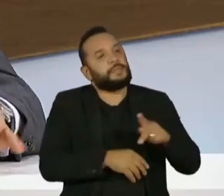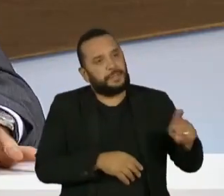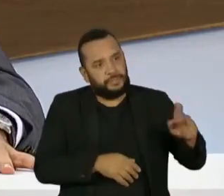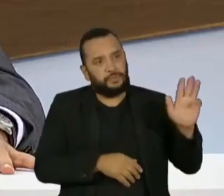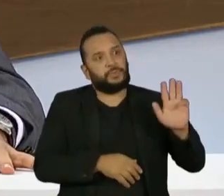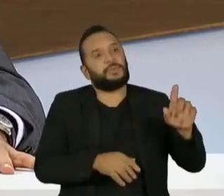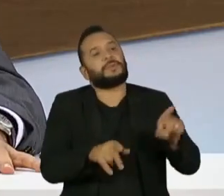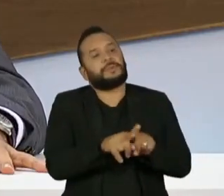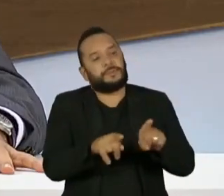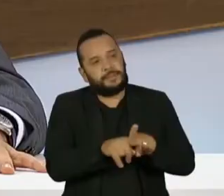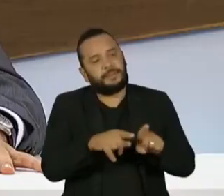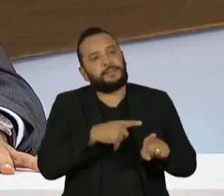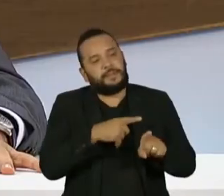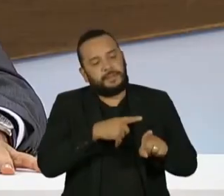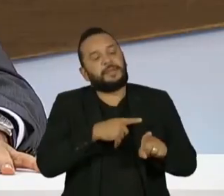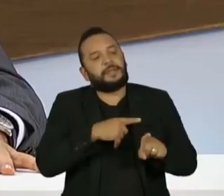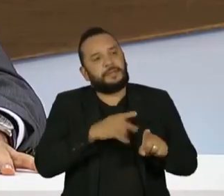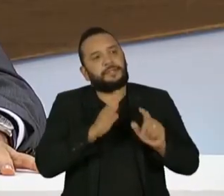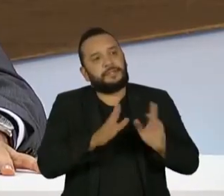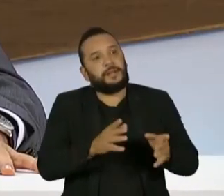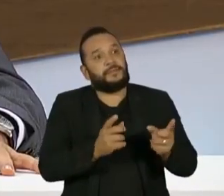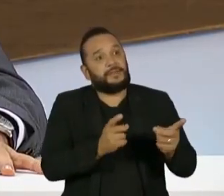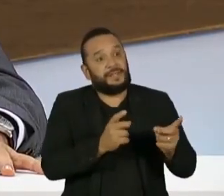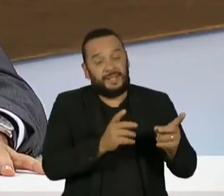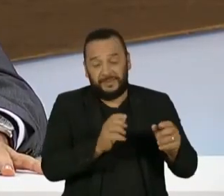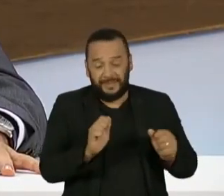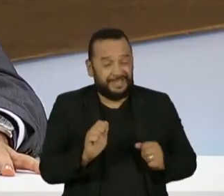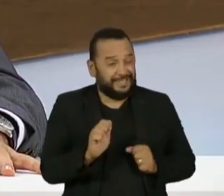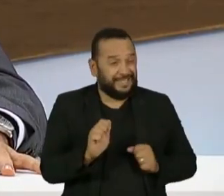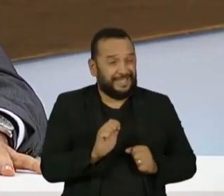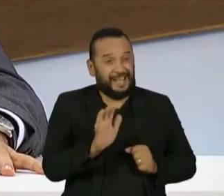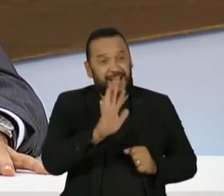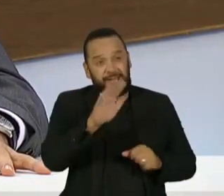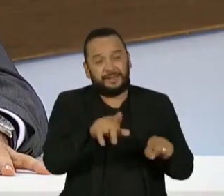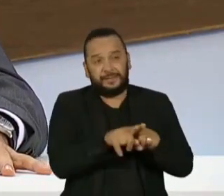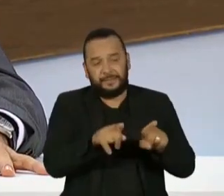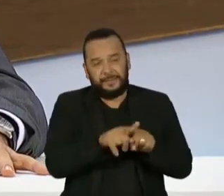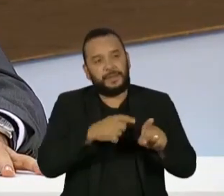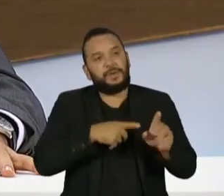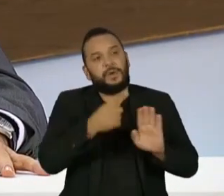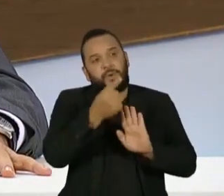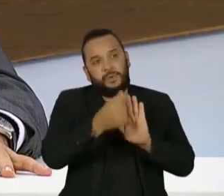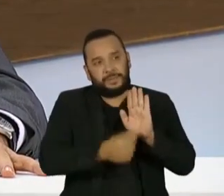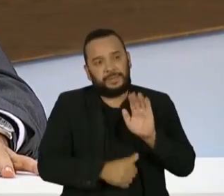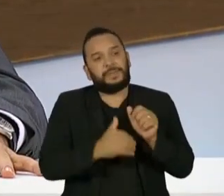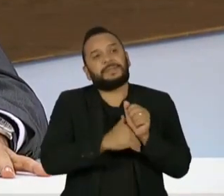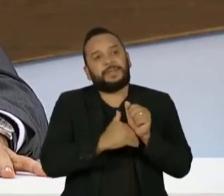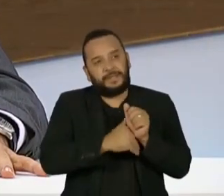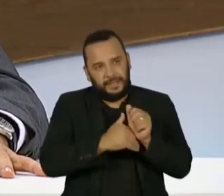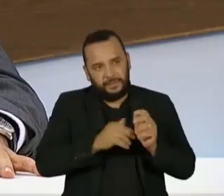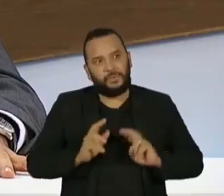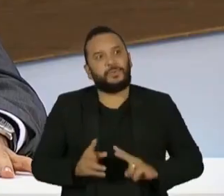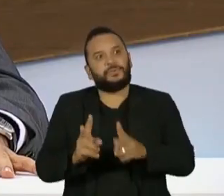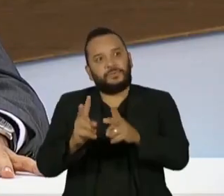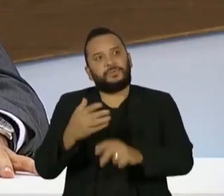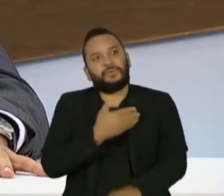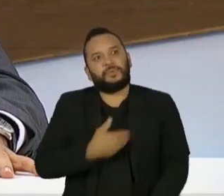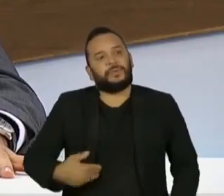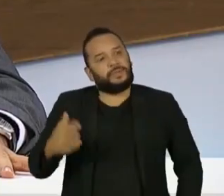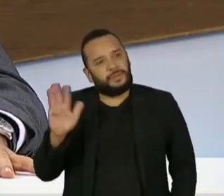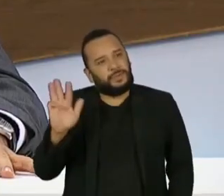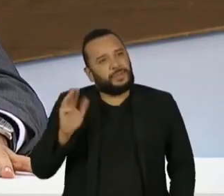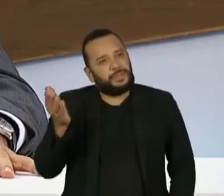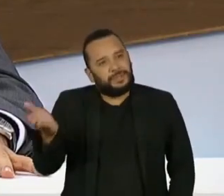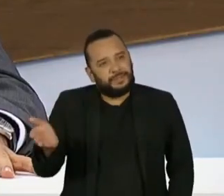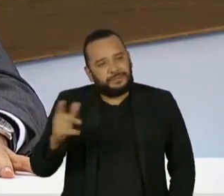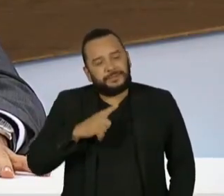de sobrepreço, muitas vezes nesse mecanismo que a Vera apontou como orçamento secreto, que continua maquiado, sim, no governo Lula. Você